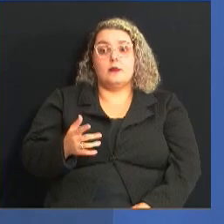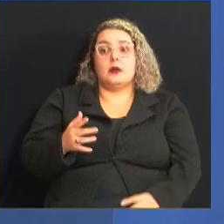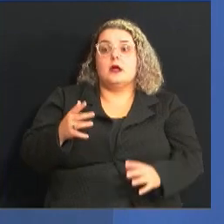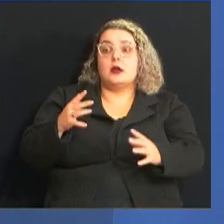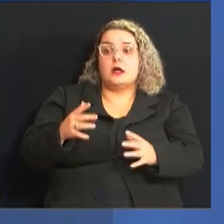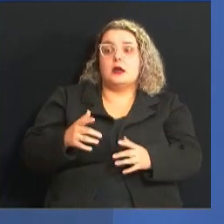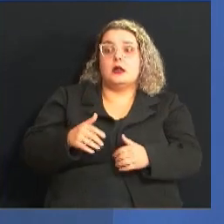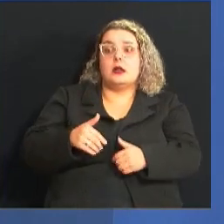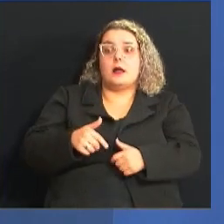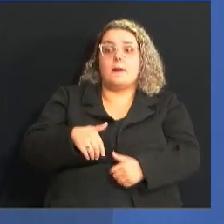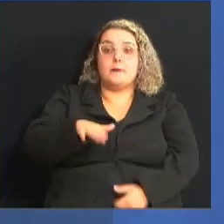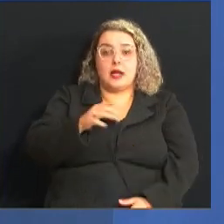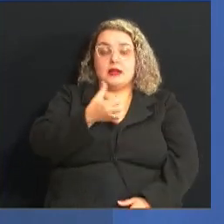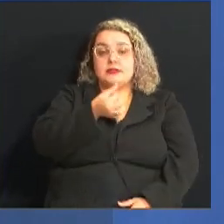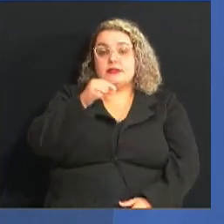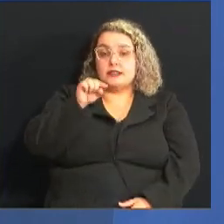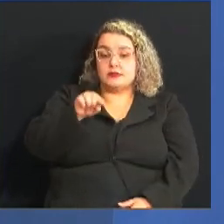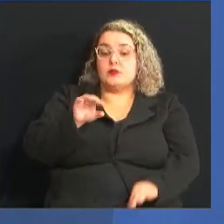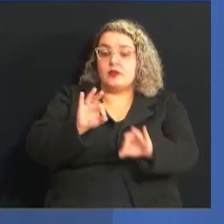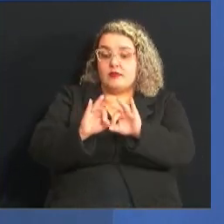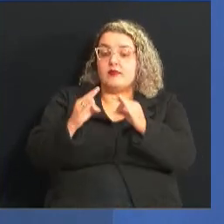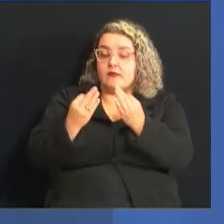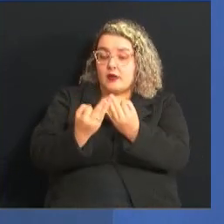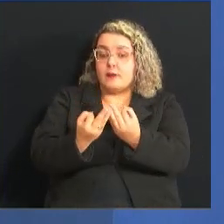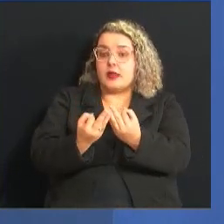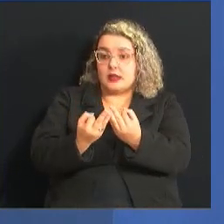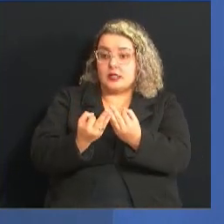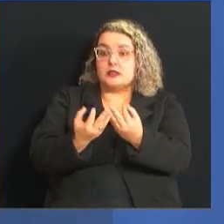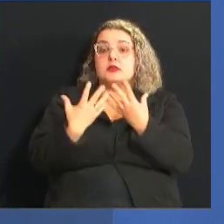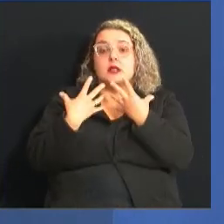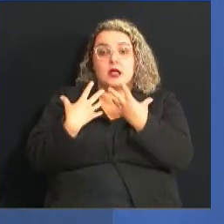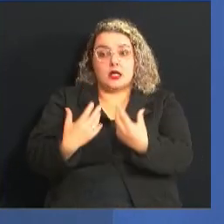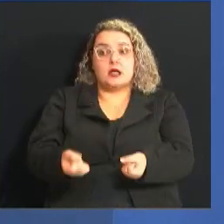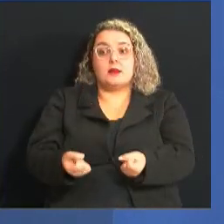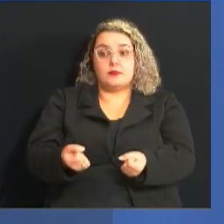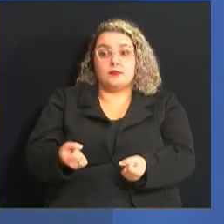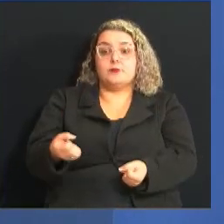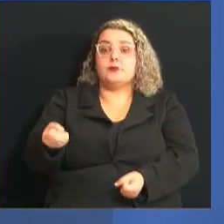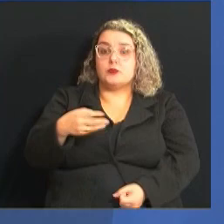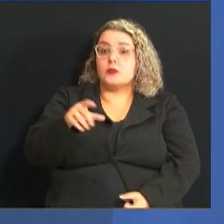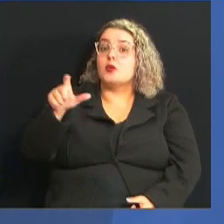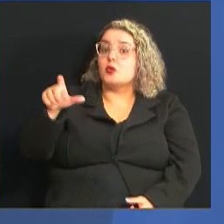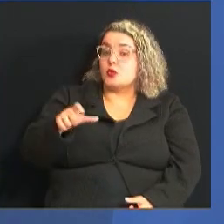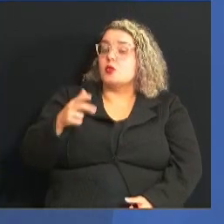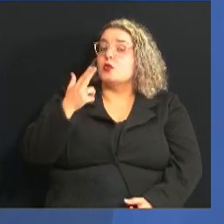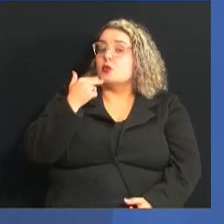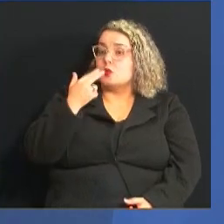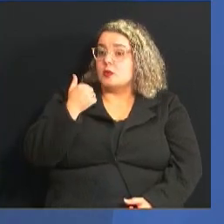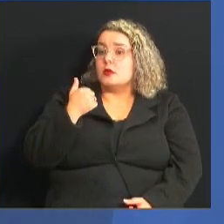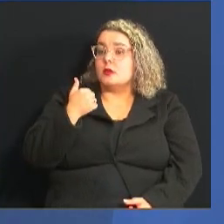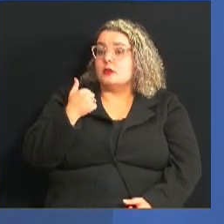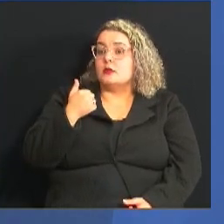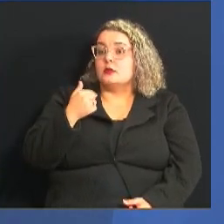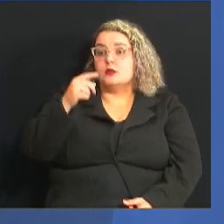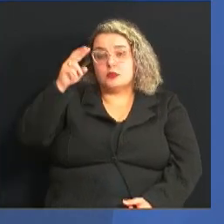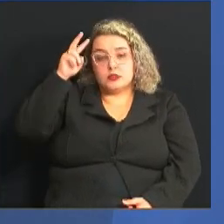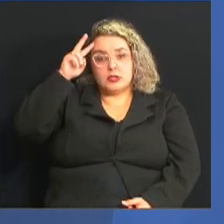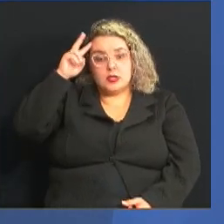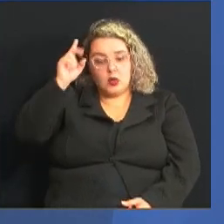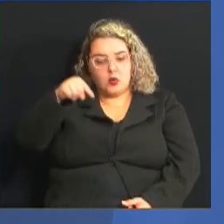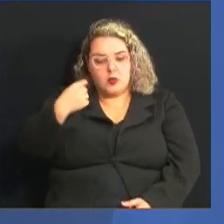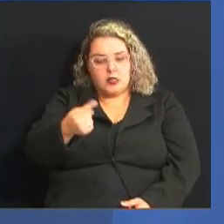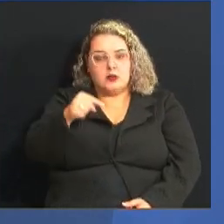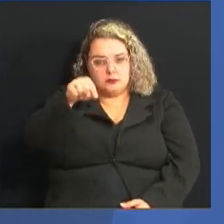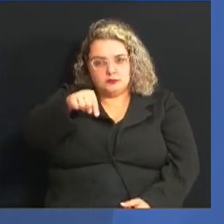de 6.000 famílias que devem receber esse novo cartão Nutrir a partir de segunda-feira.